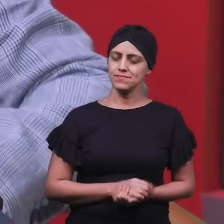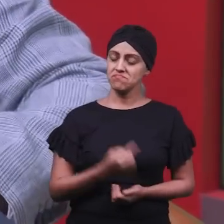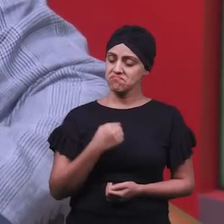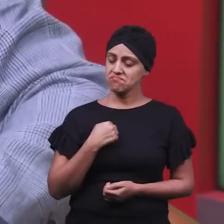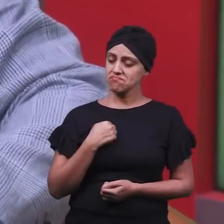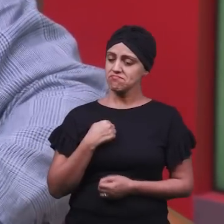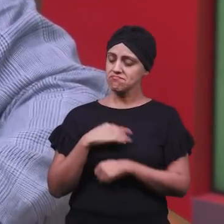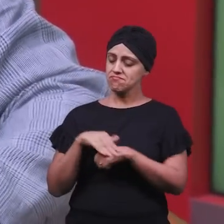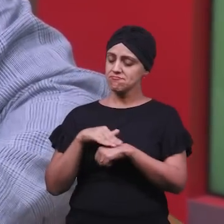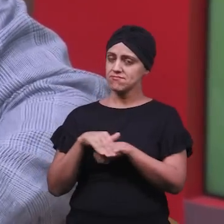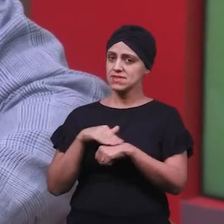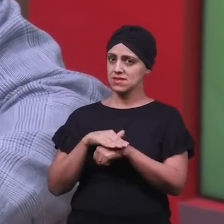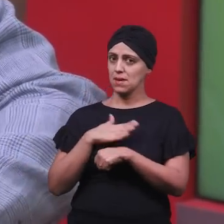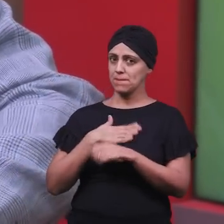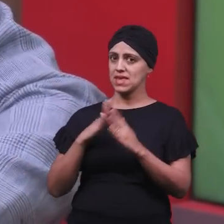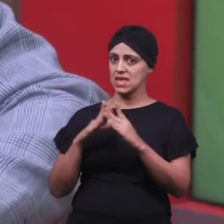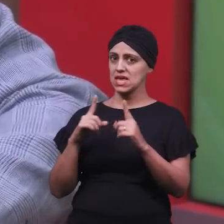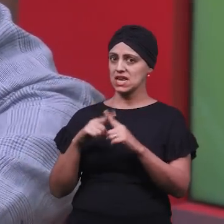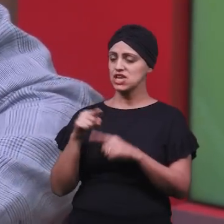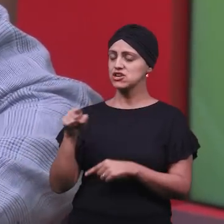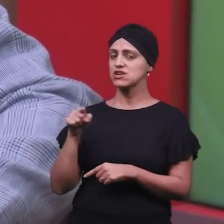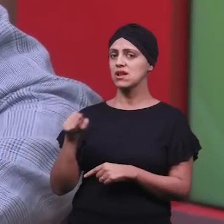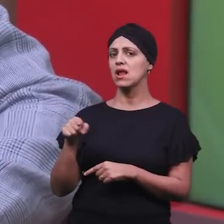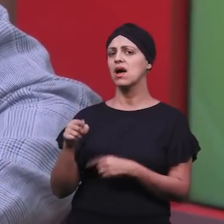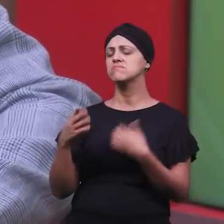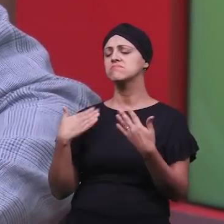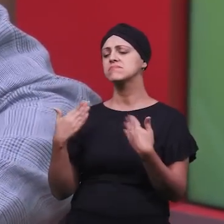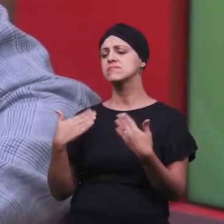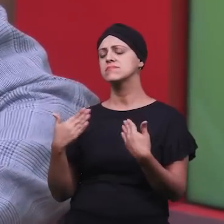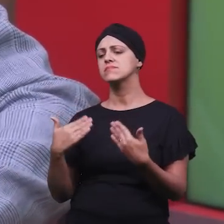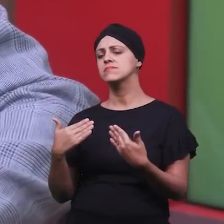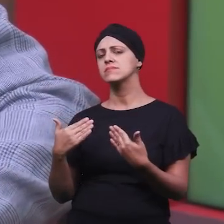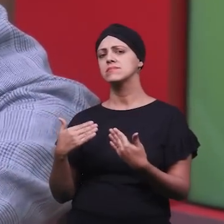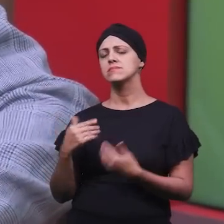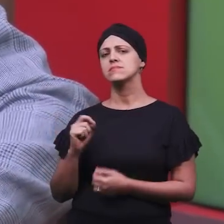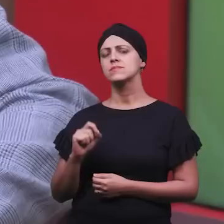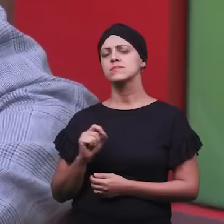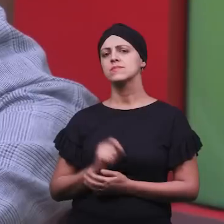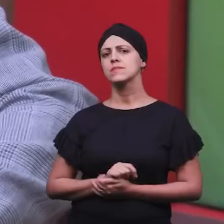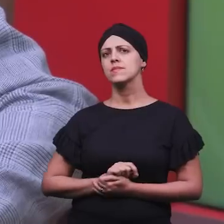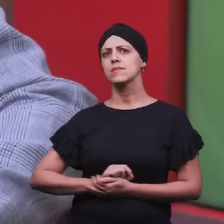com a igreja, que eu estou pastor esse fim de semana,